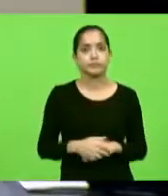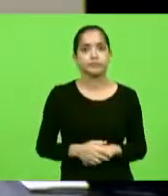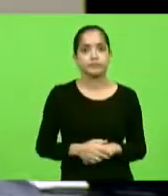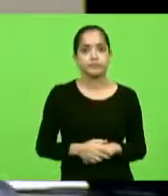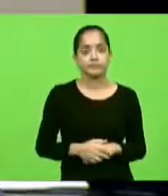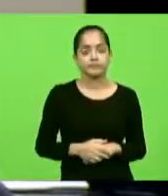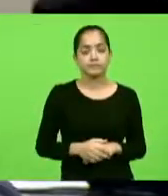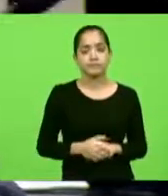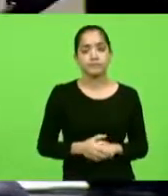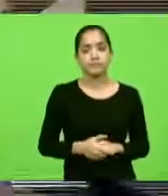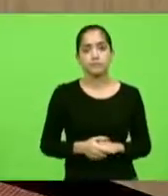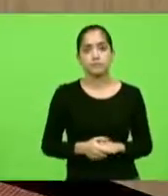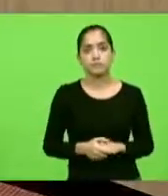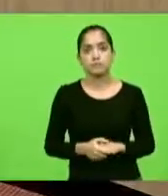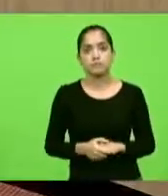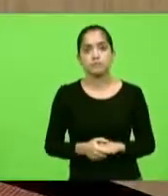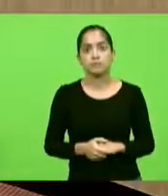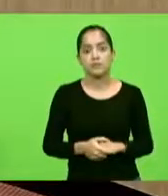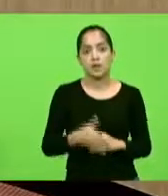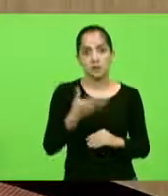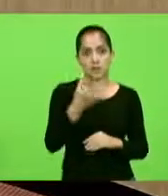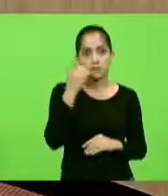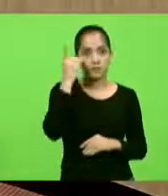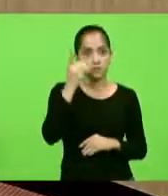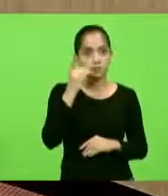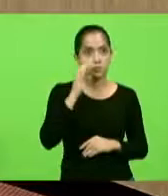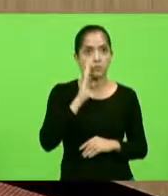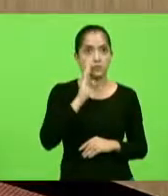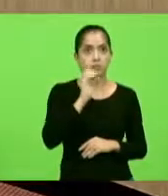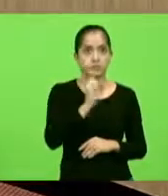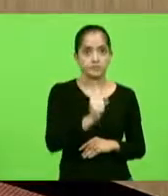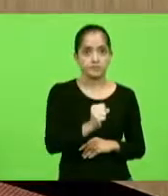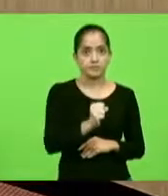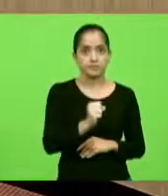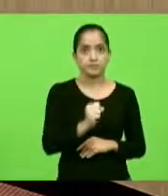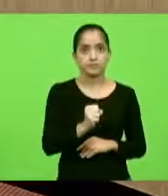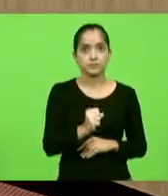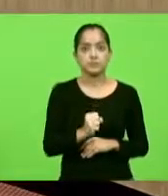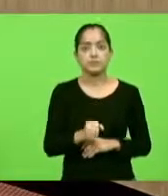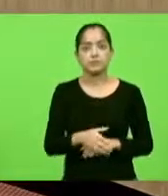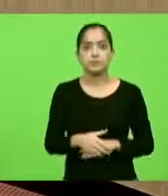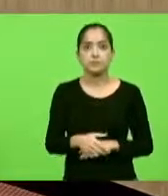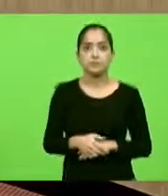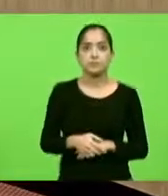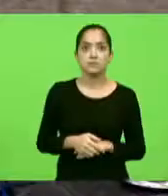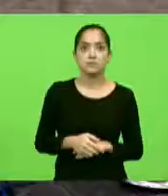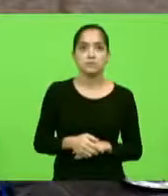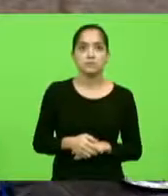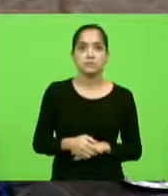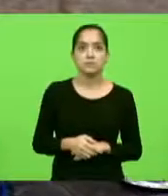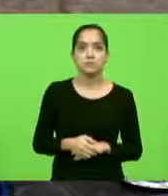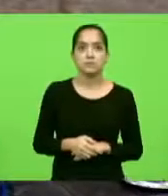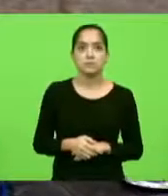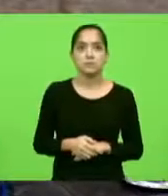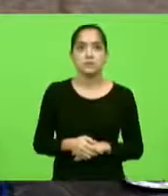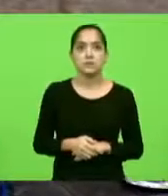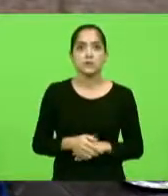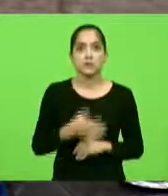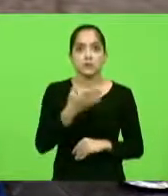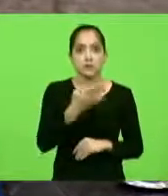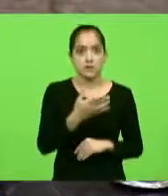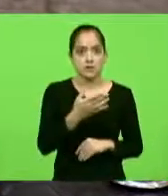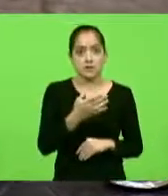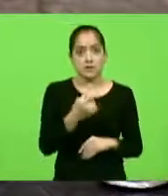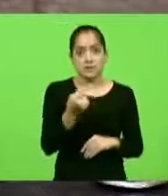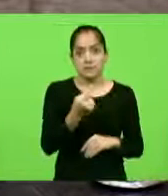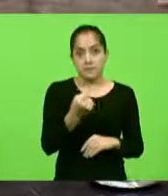presidente. A palavra o deputado Bruno Souza, na sequência, deputado Sargento Lima. Senhor presidente, primeiro nós temos